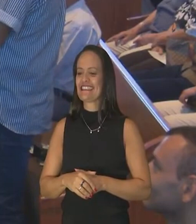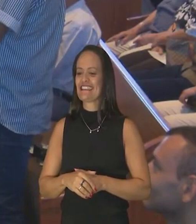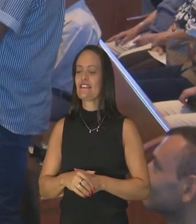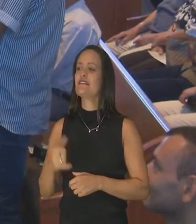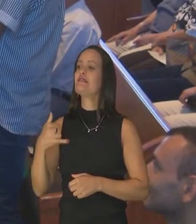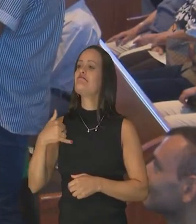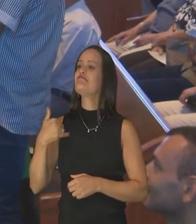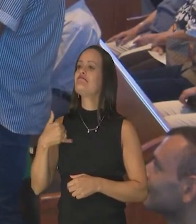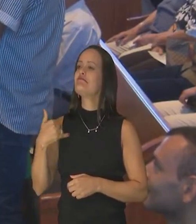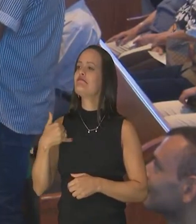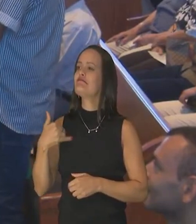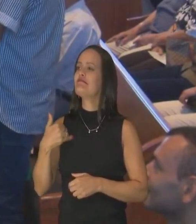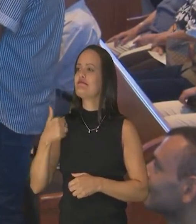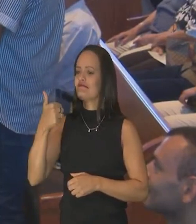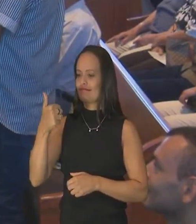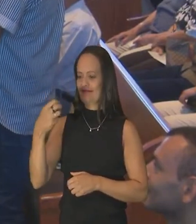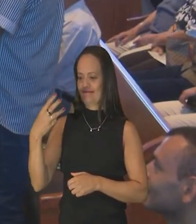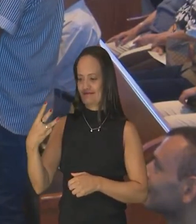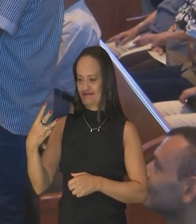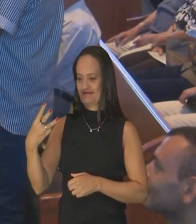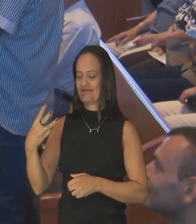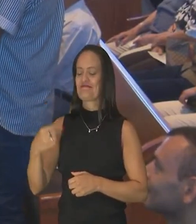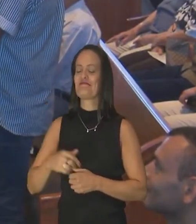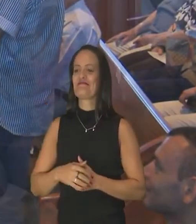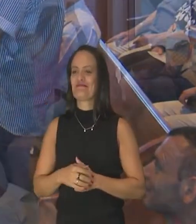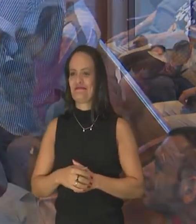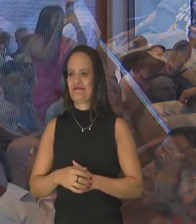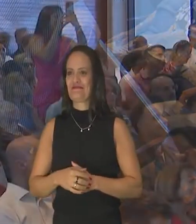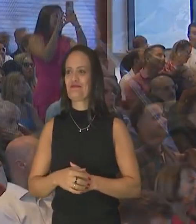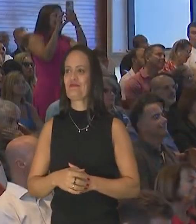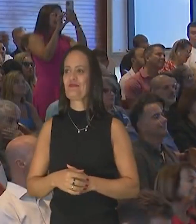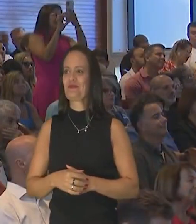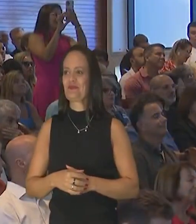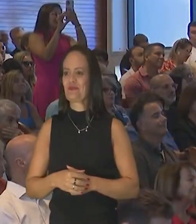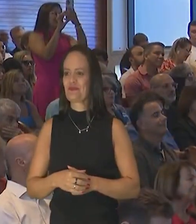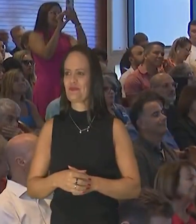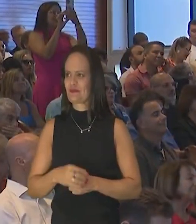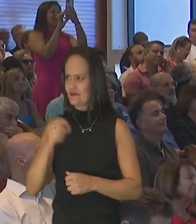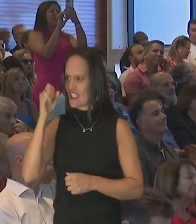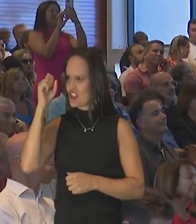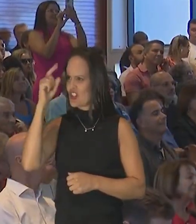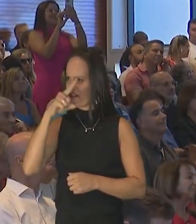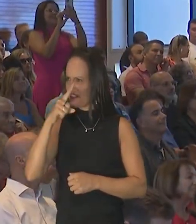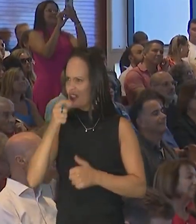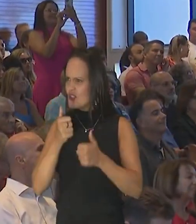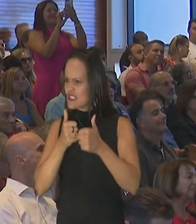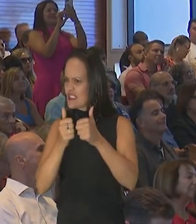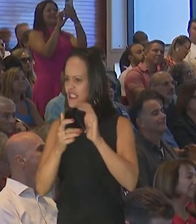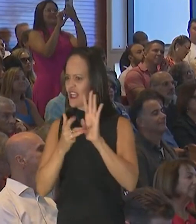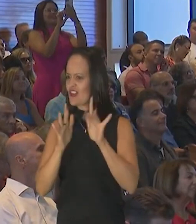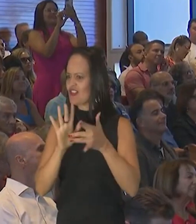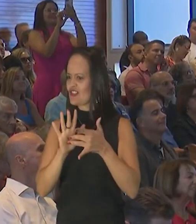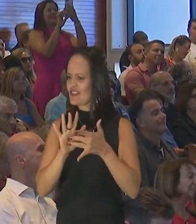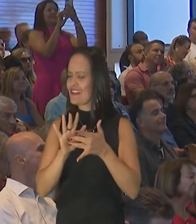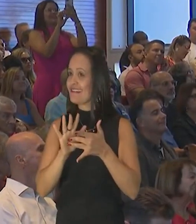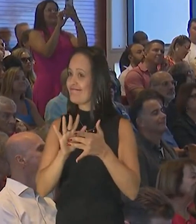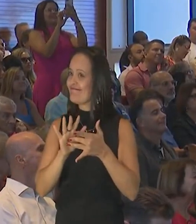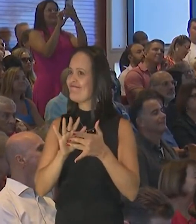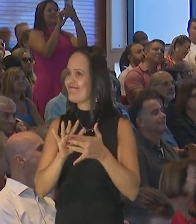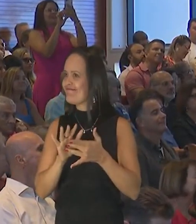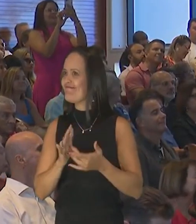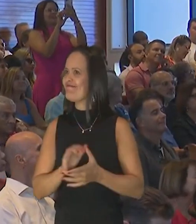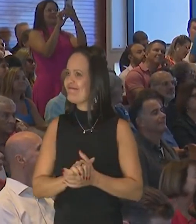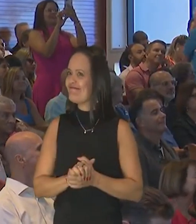Quantos anos você tem? 13. 13 anos. É difícil seguir a Cristo? É?